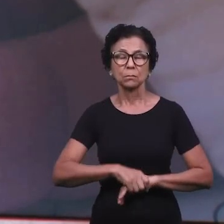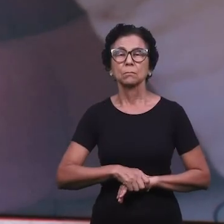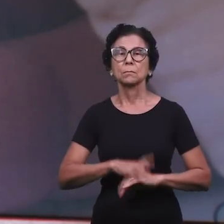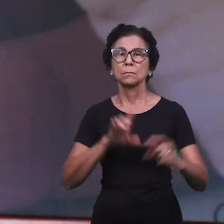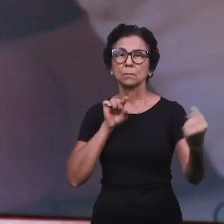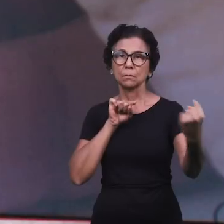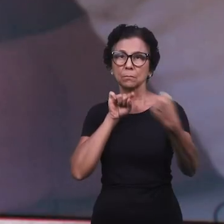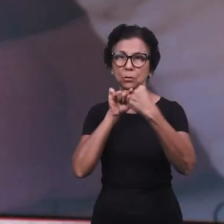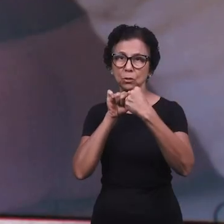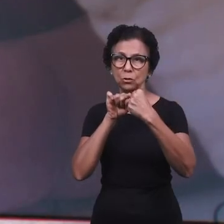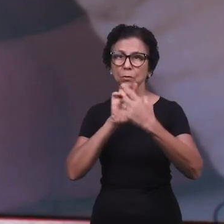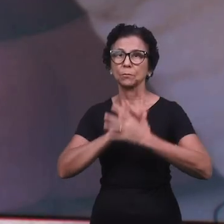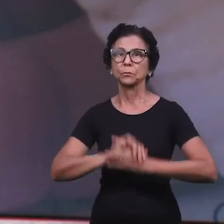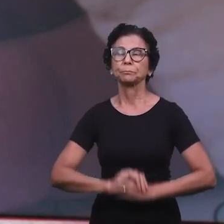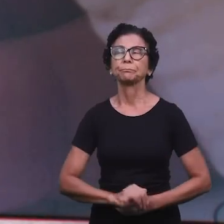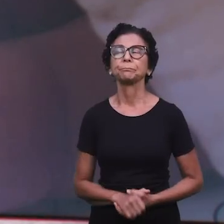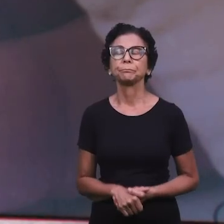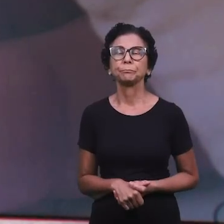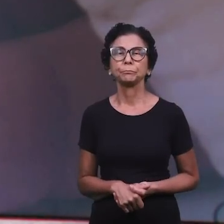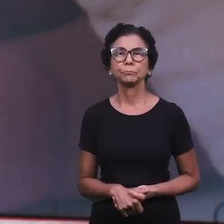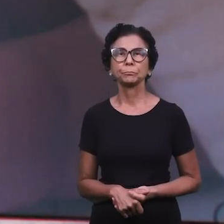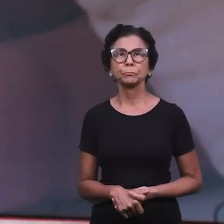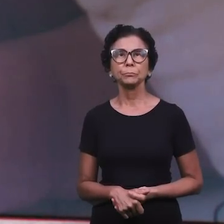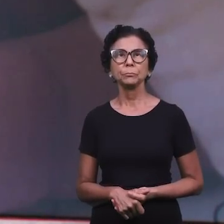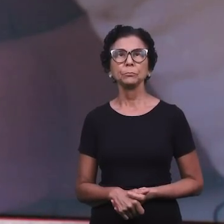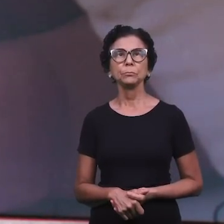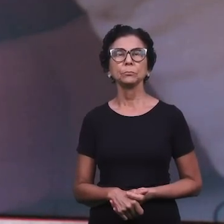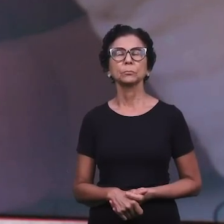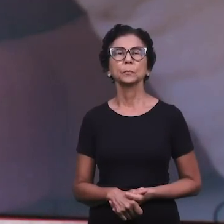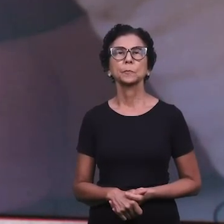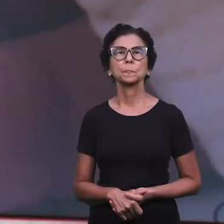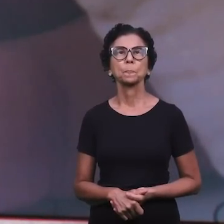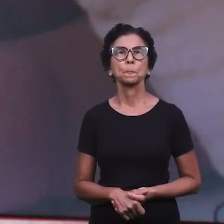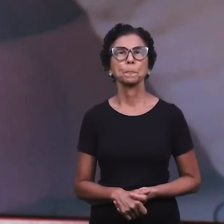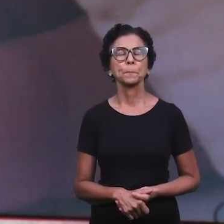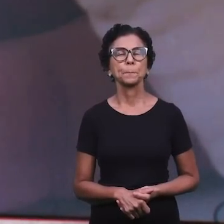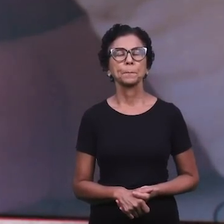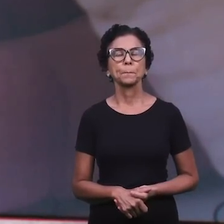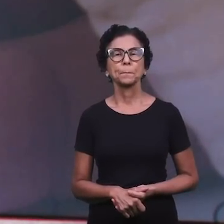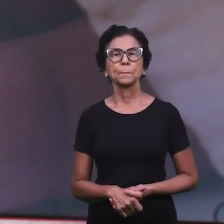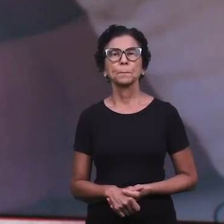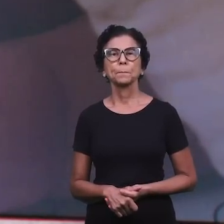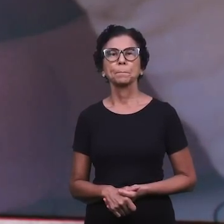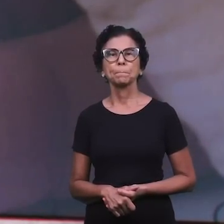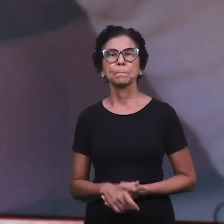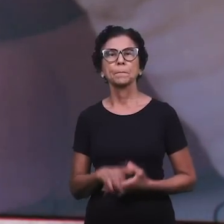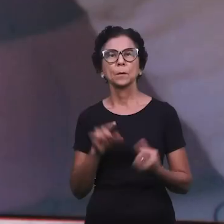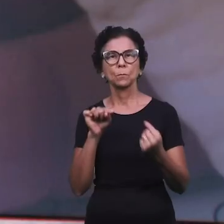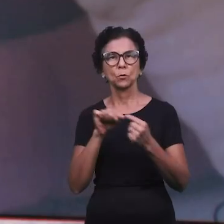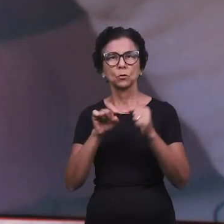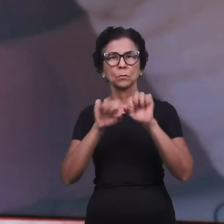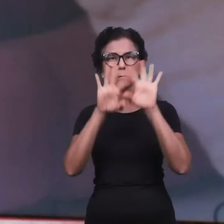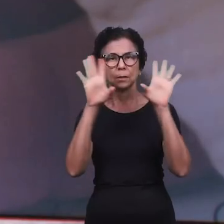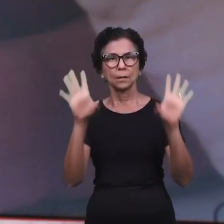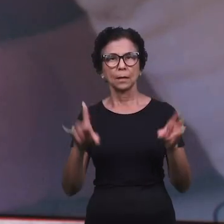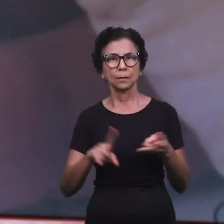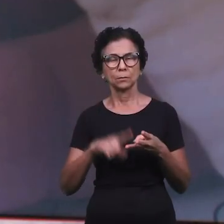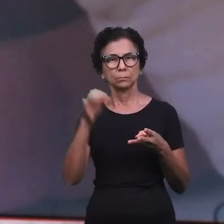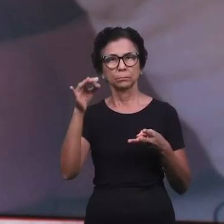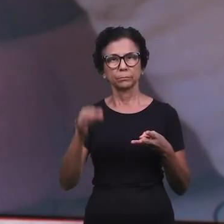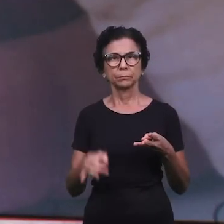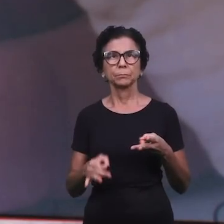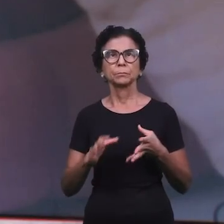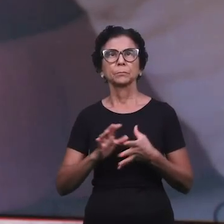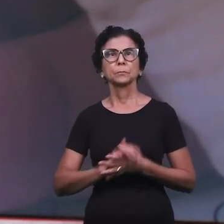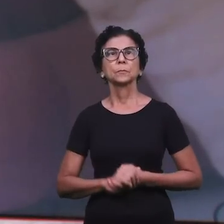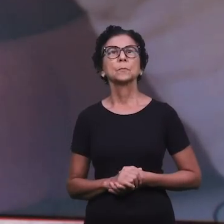bem? Então, ó, primeiro ponto aqui que eu trouxe para vocês: objetivos claros e definidos.